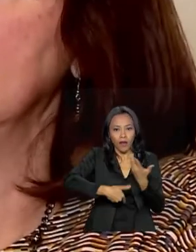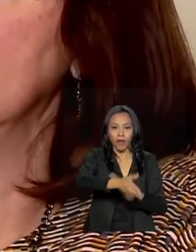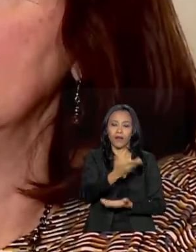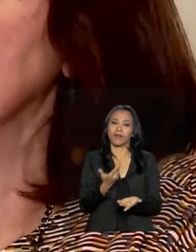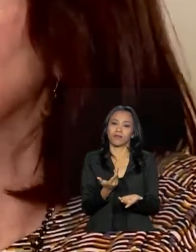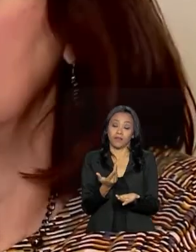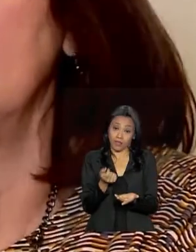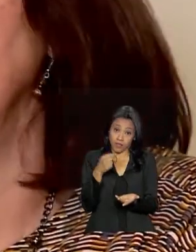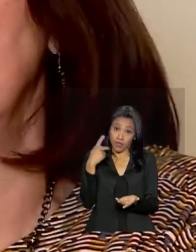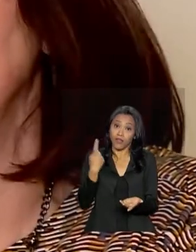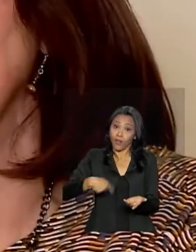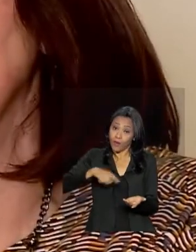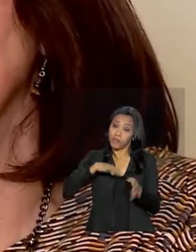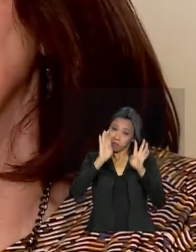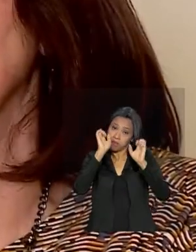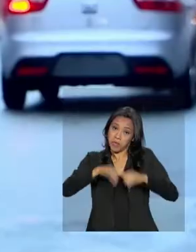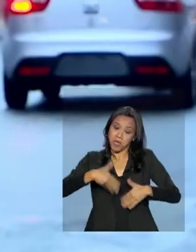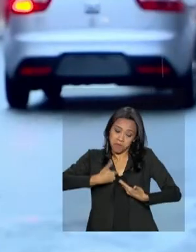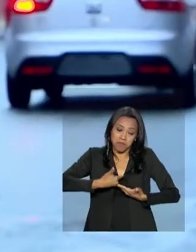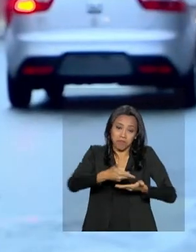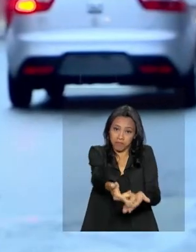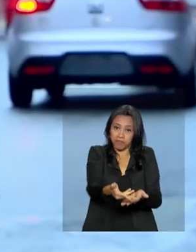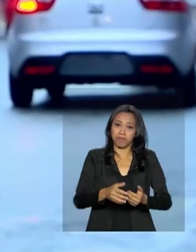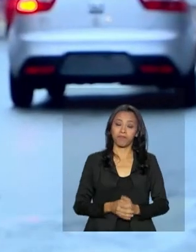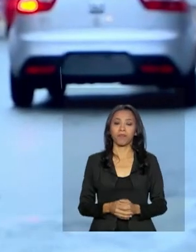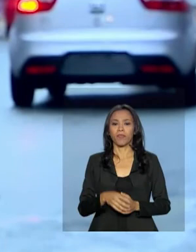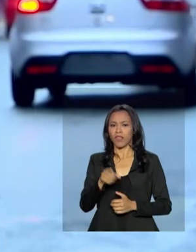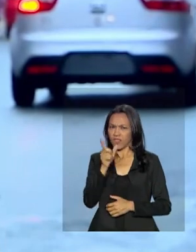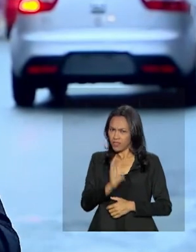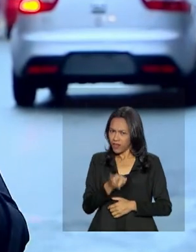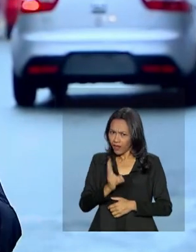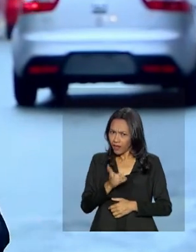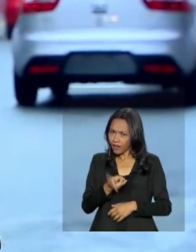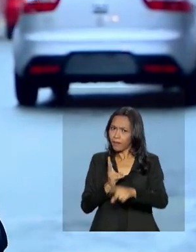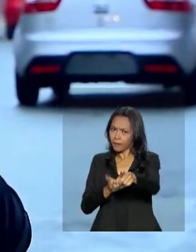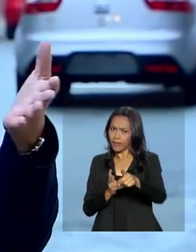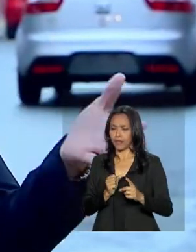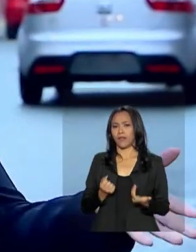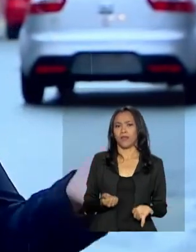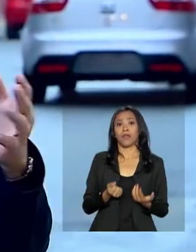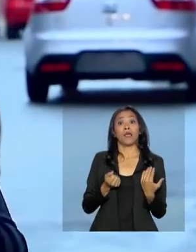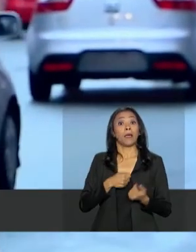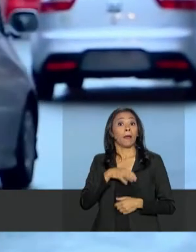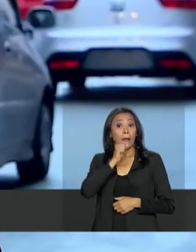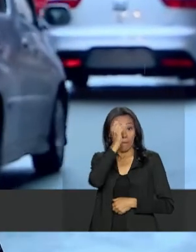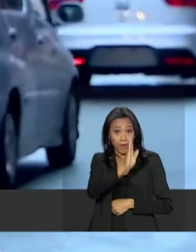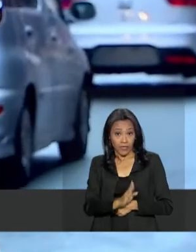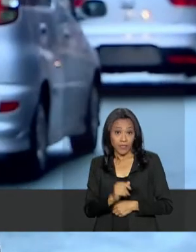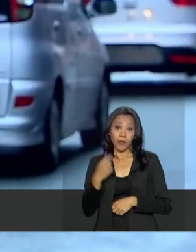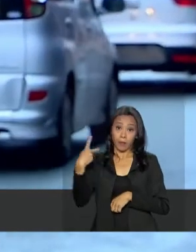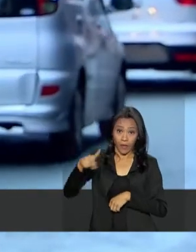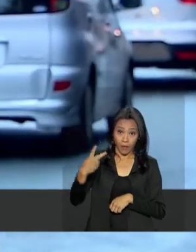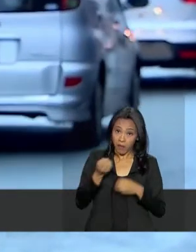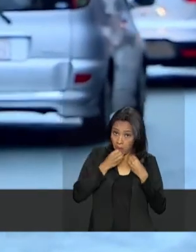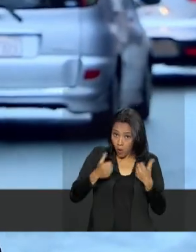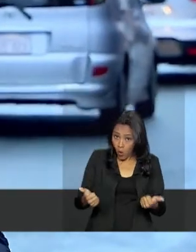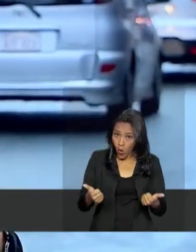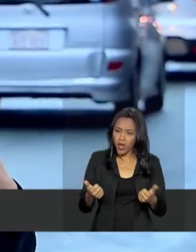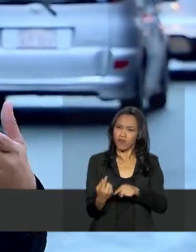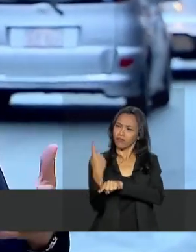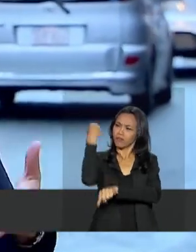irmão, e somos muito bem recebidos. Mas nem sempre essa relação entre brasileiros e paraguaios foi boa. Na década